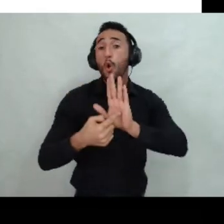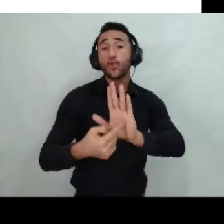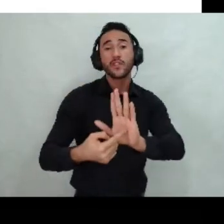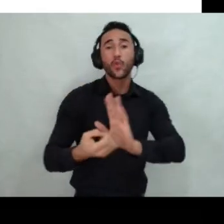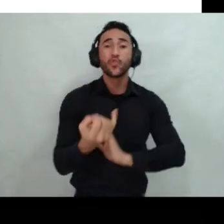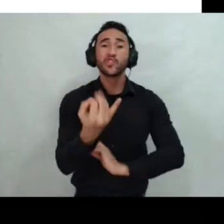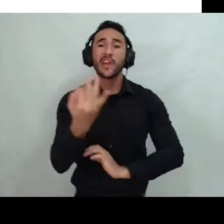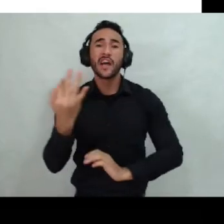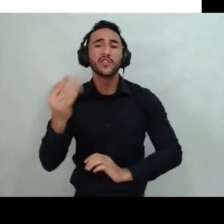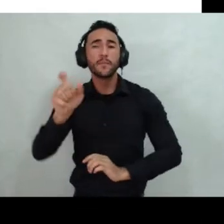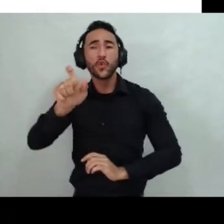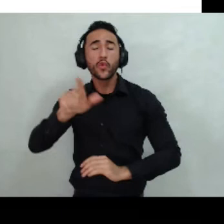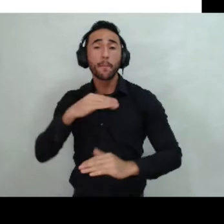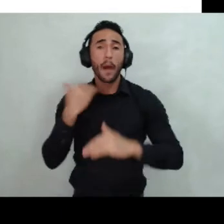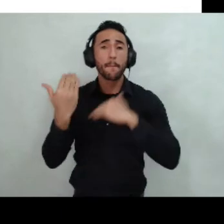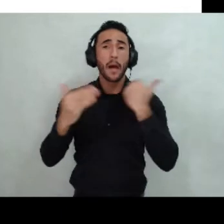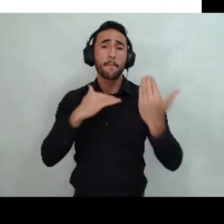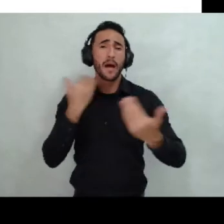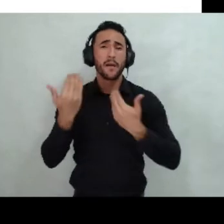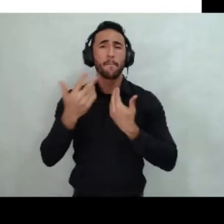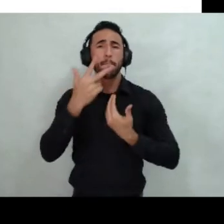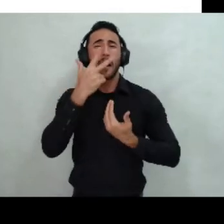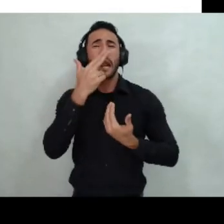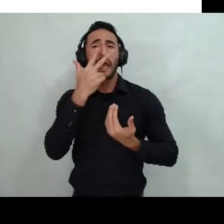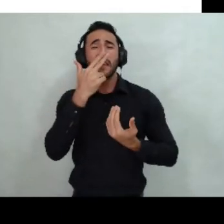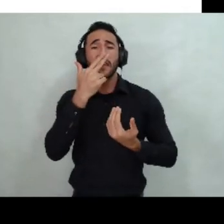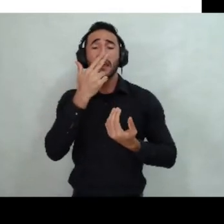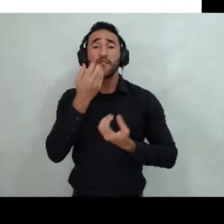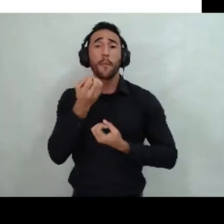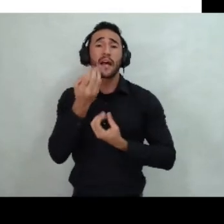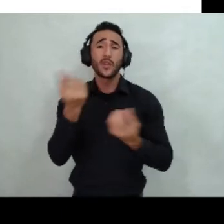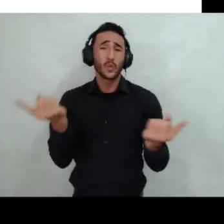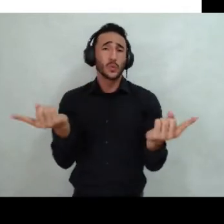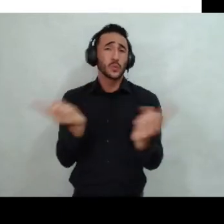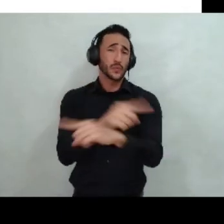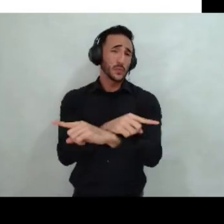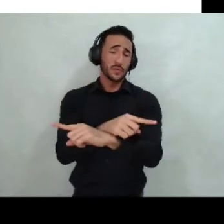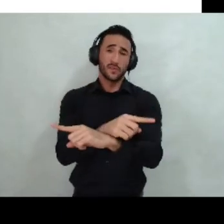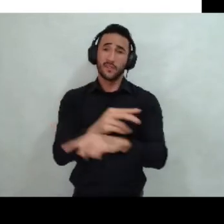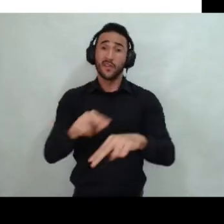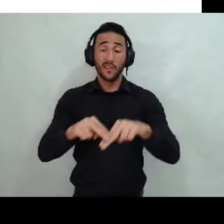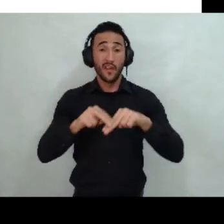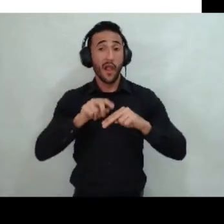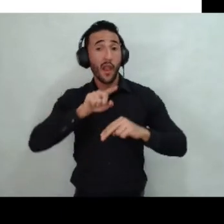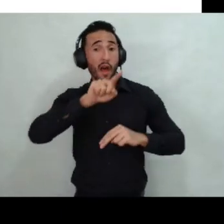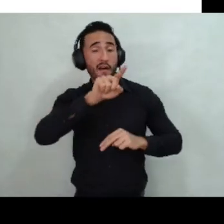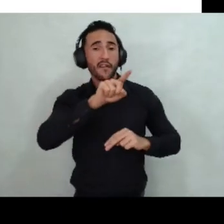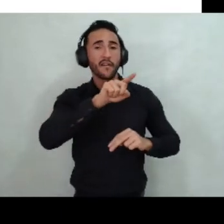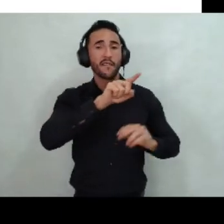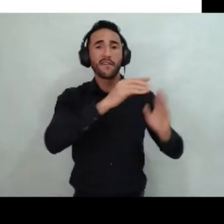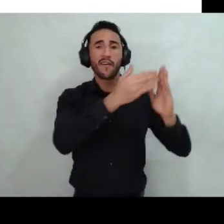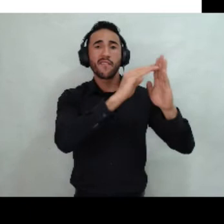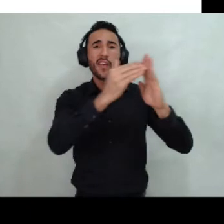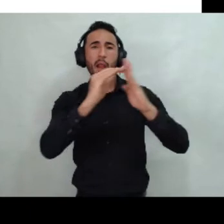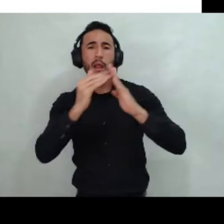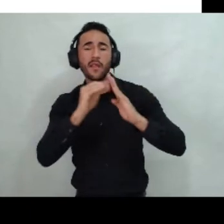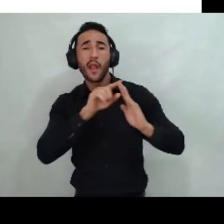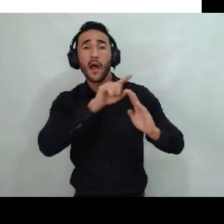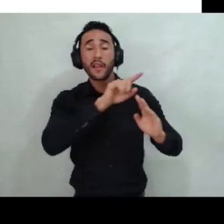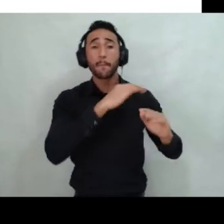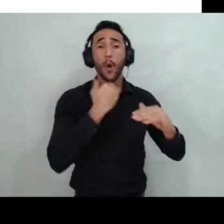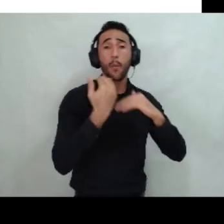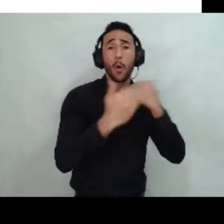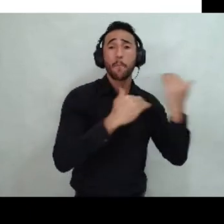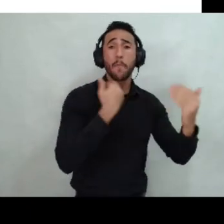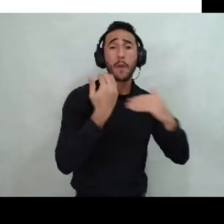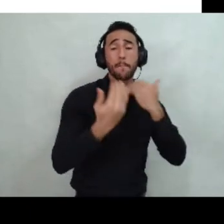na informação. Morre-se mais por Covid nos bairros com favelas, com alta concentração de favelas, mas a incidência, o número de